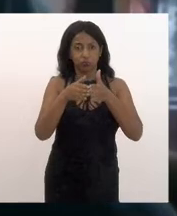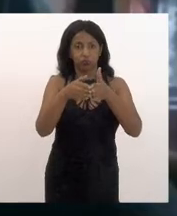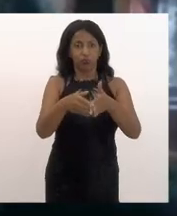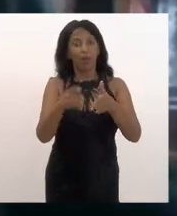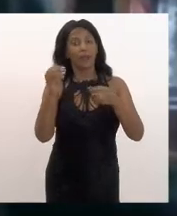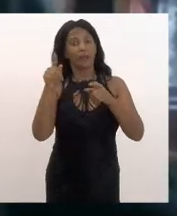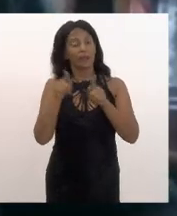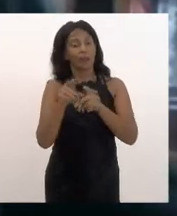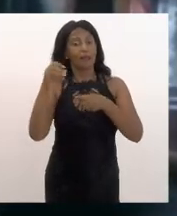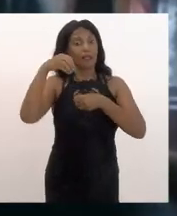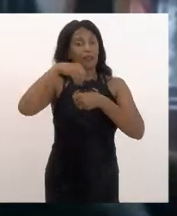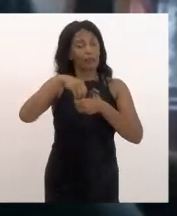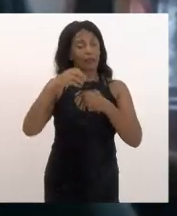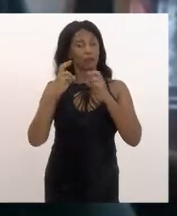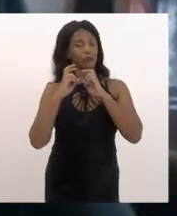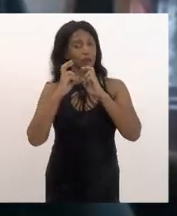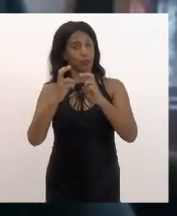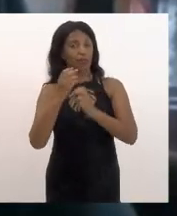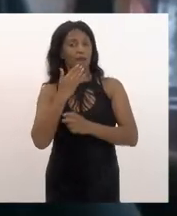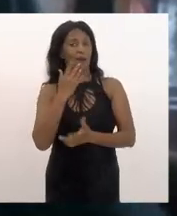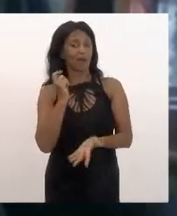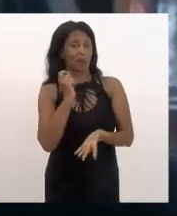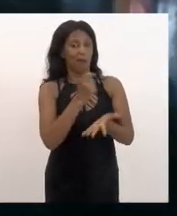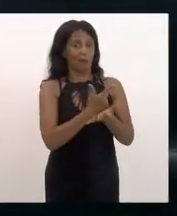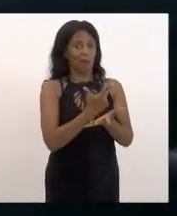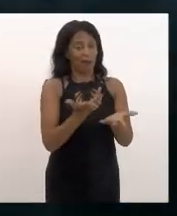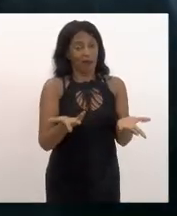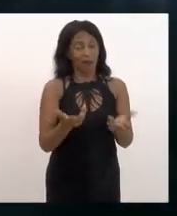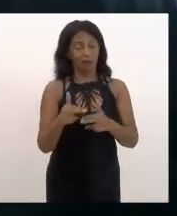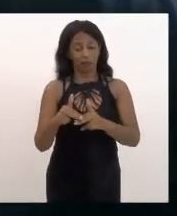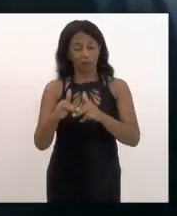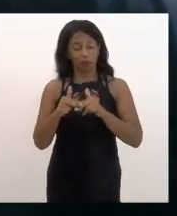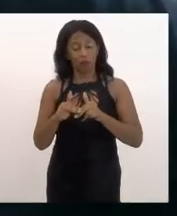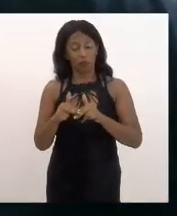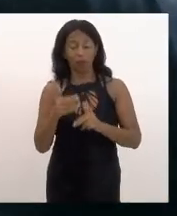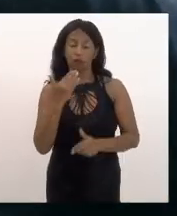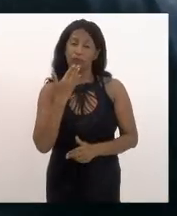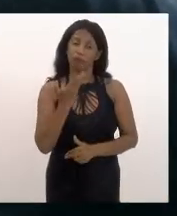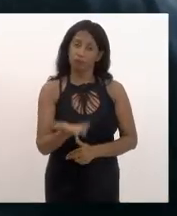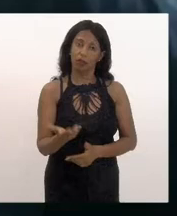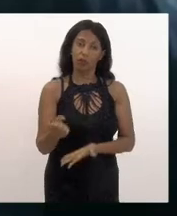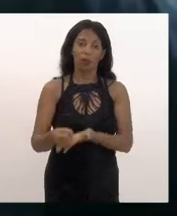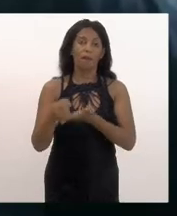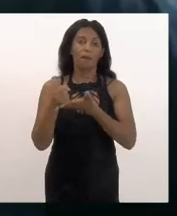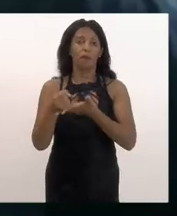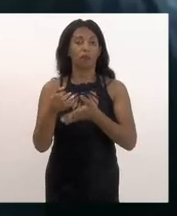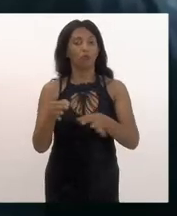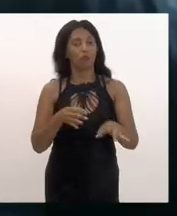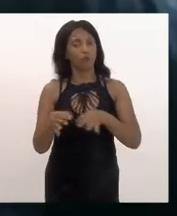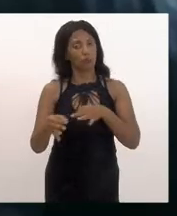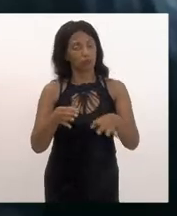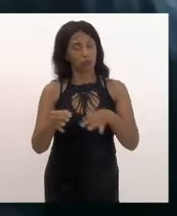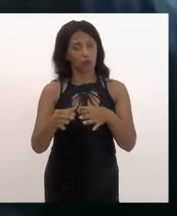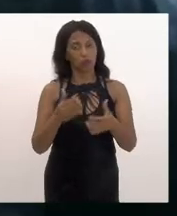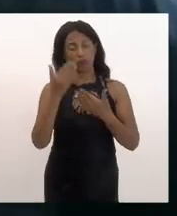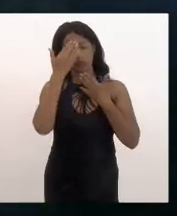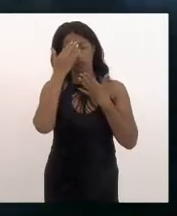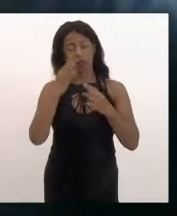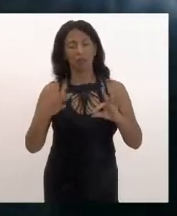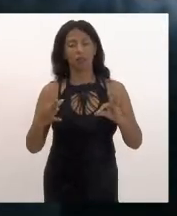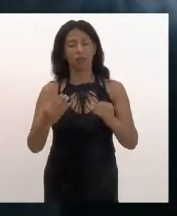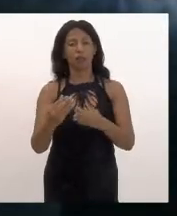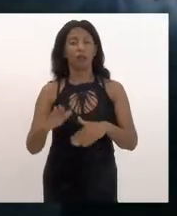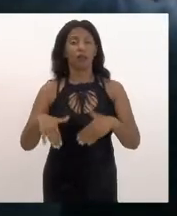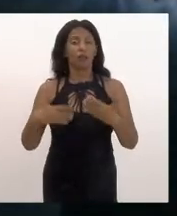trem, mesmo num vagão específico para isso. Então, é por isso que eu peço o apoio a esse projeto e agradeço a todos,